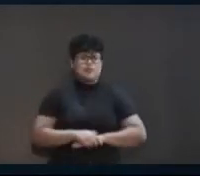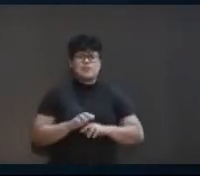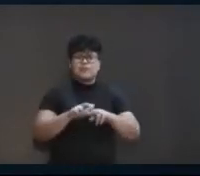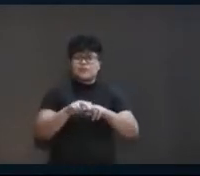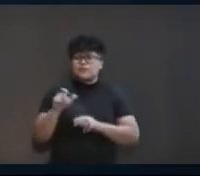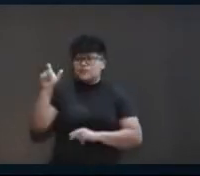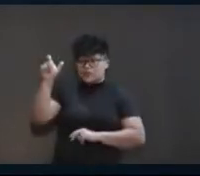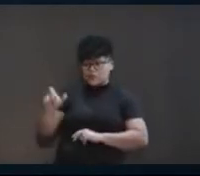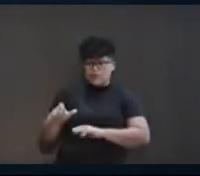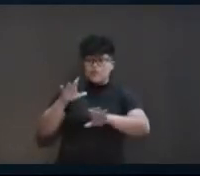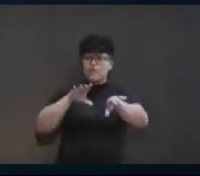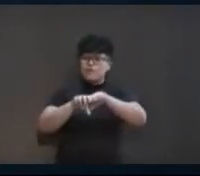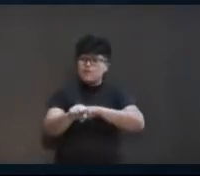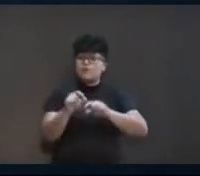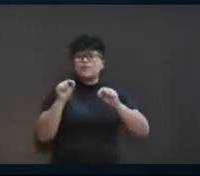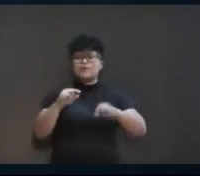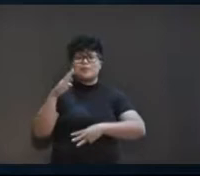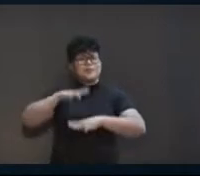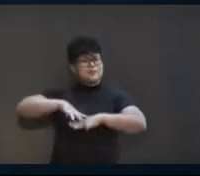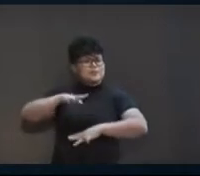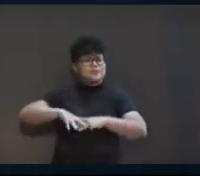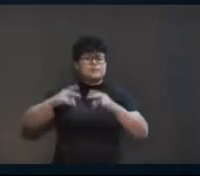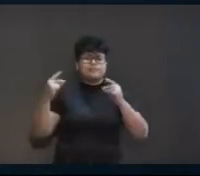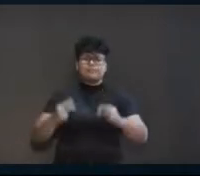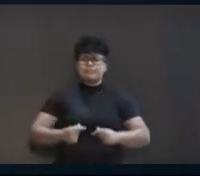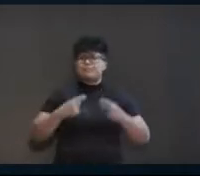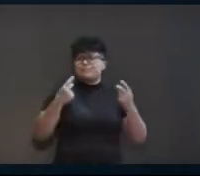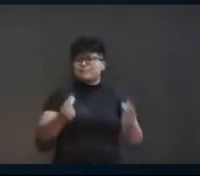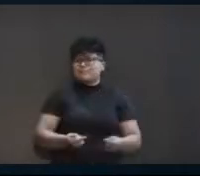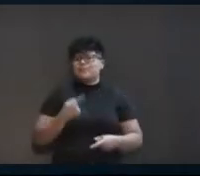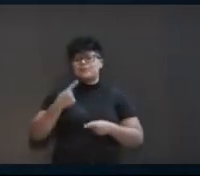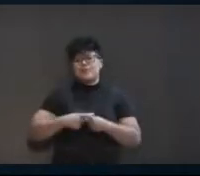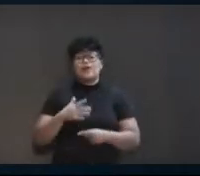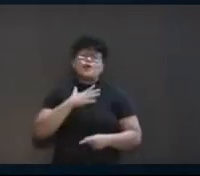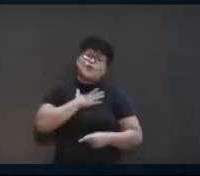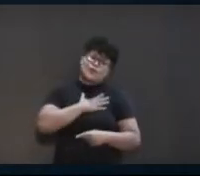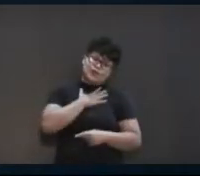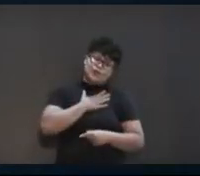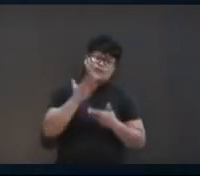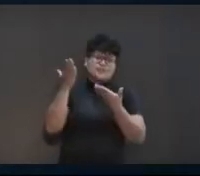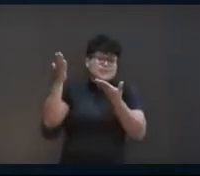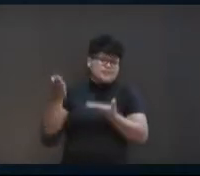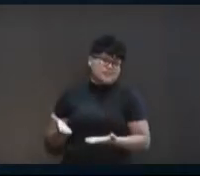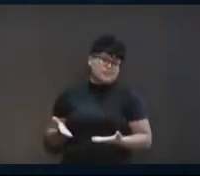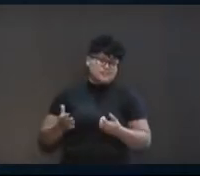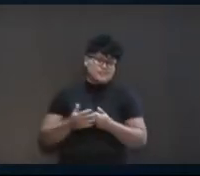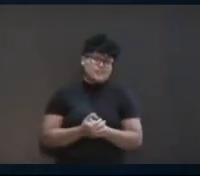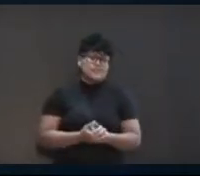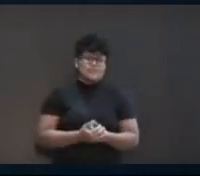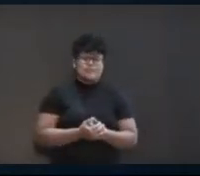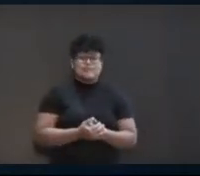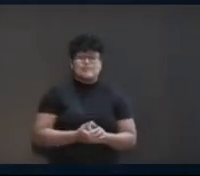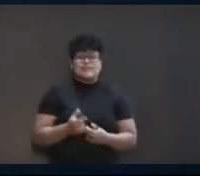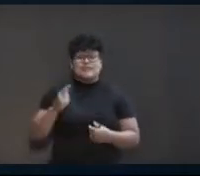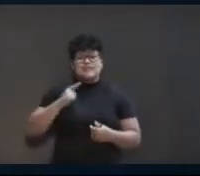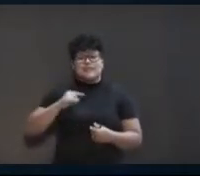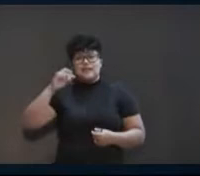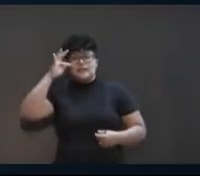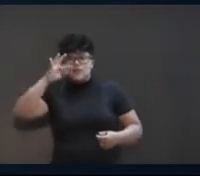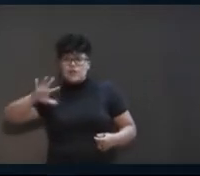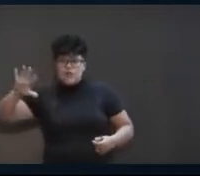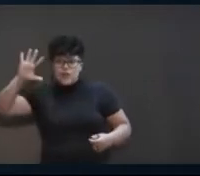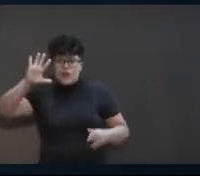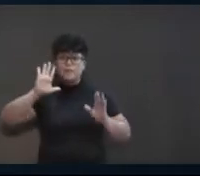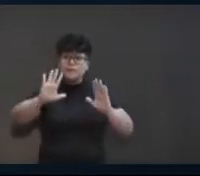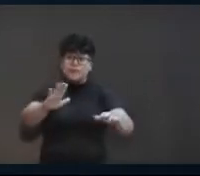ele fez o que ele pode de matemática com a gente porque ele gosta da coisa teórica ele faz a parte numérica